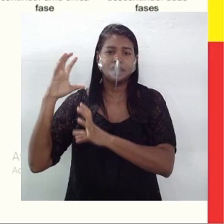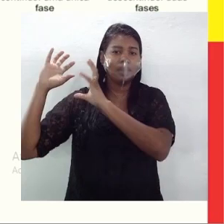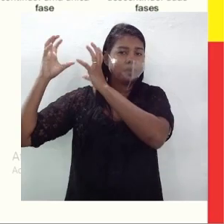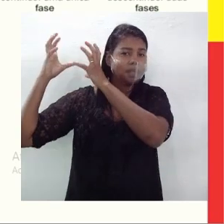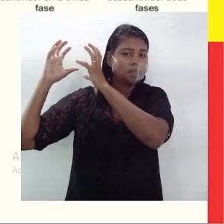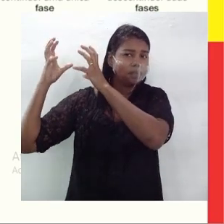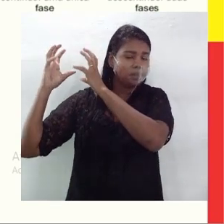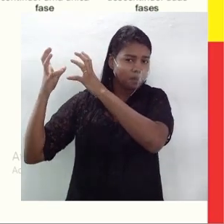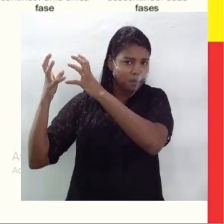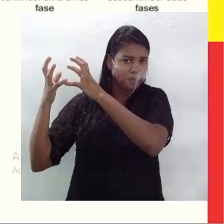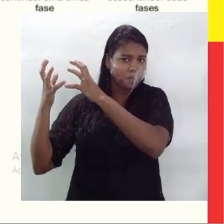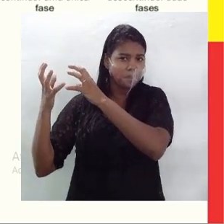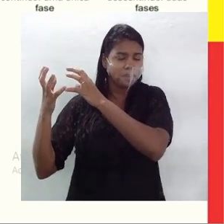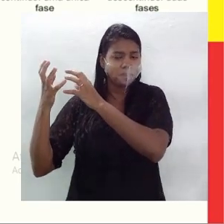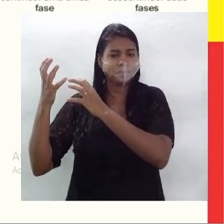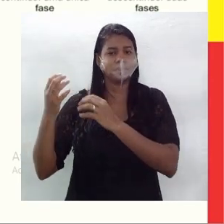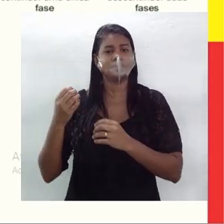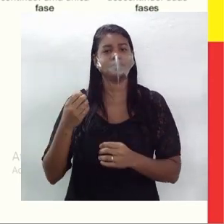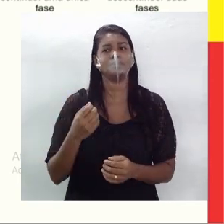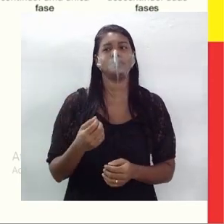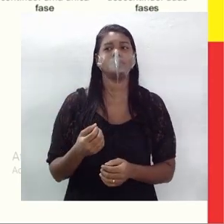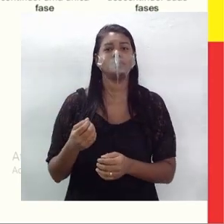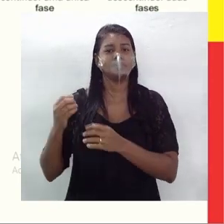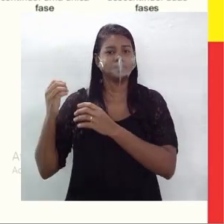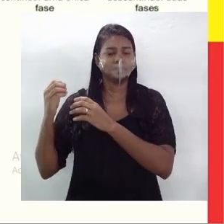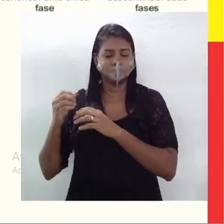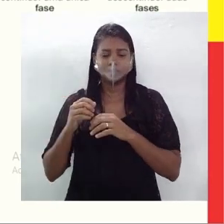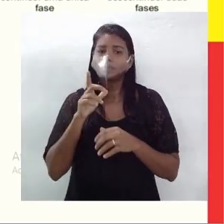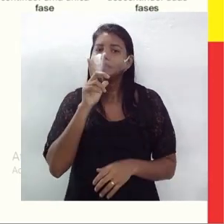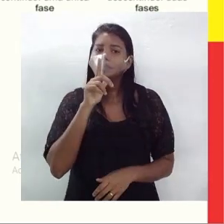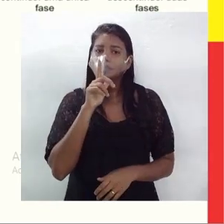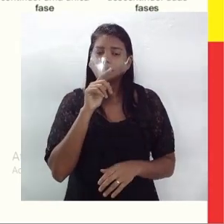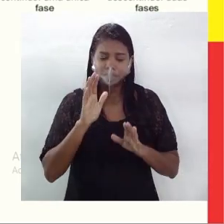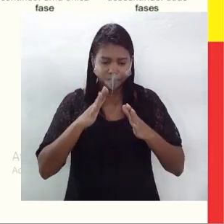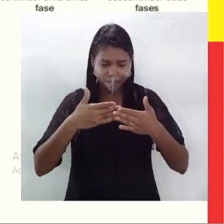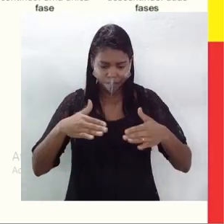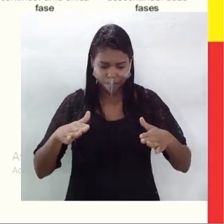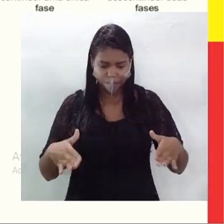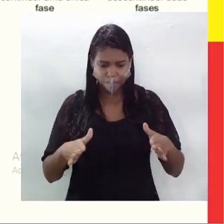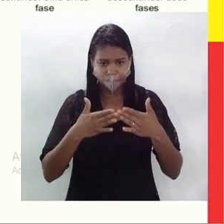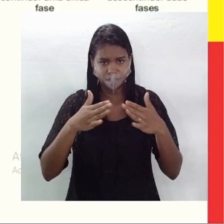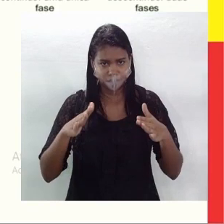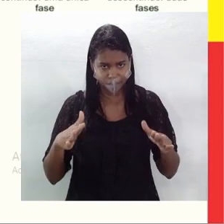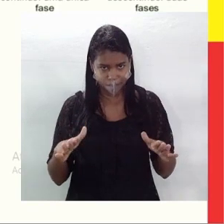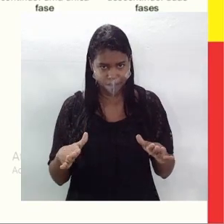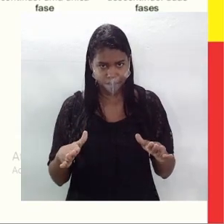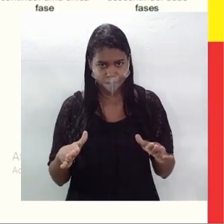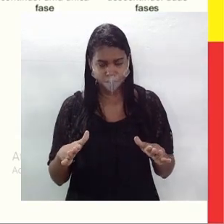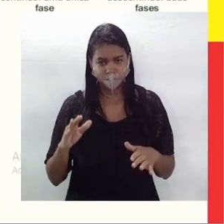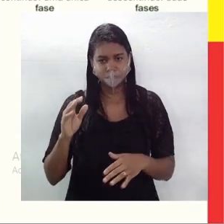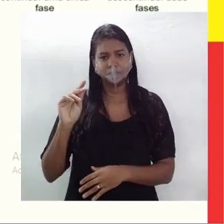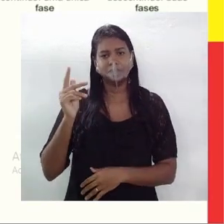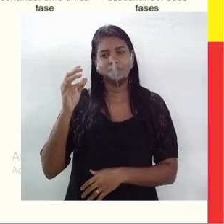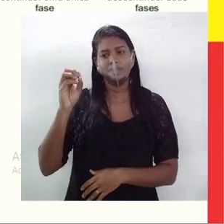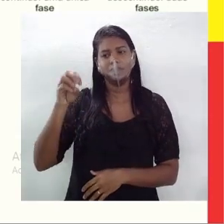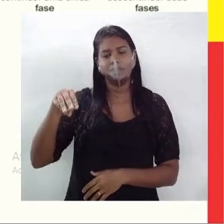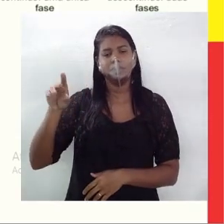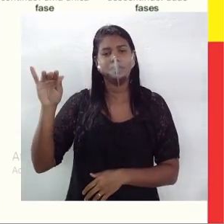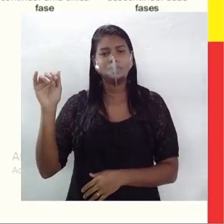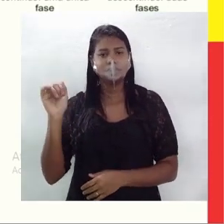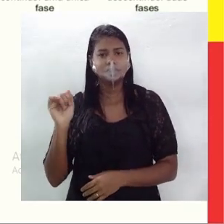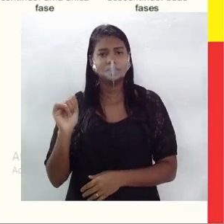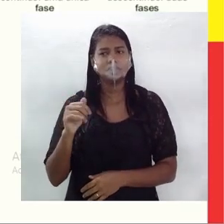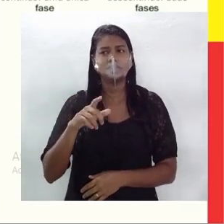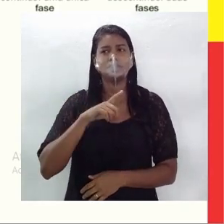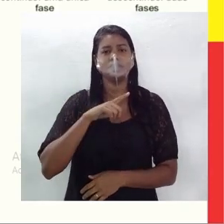dizendo que é heterogêneo. Água do mar filtrada, que está dizendo que é homogêneo. Eu